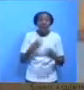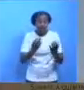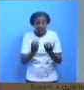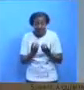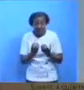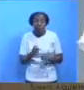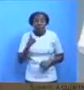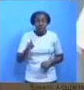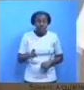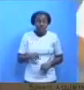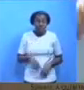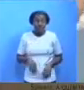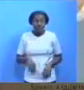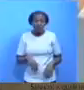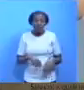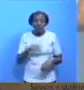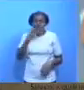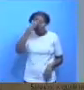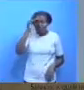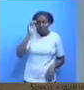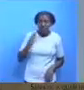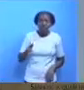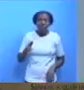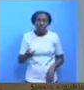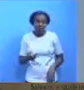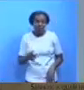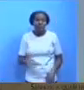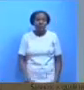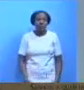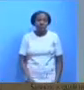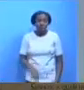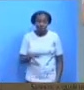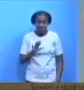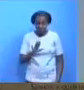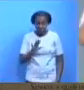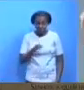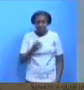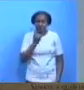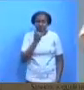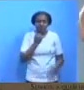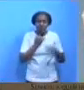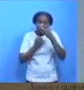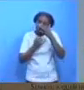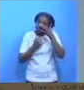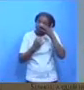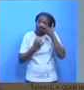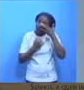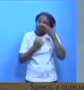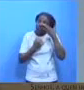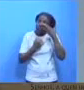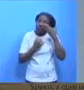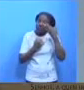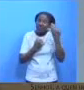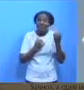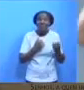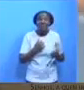mergulhado na tua graça batizado no teu espírito fecunda em mim senhor fecunda em mim o